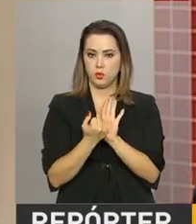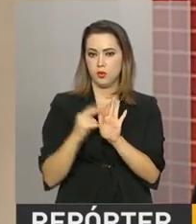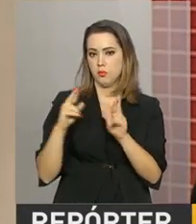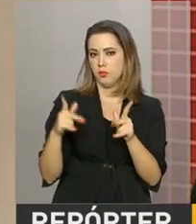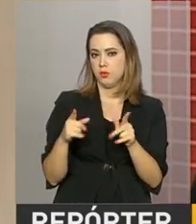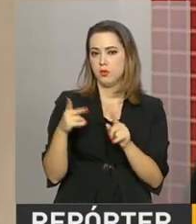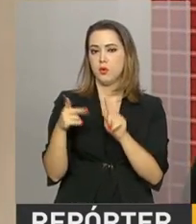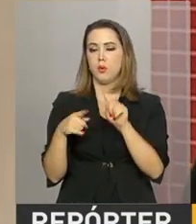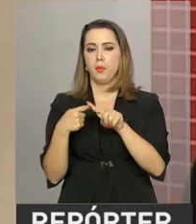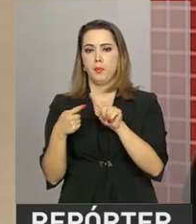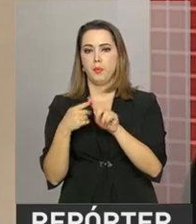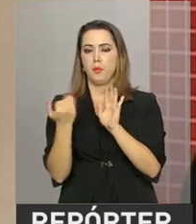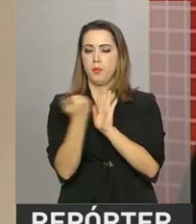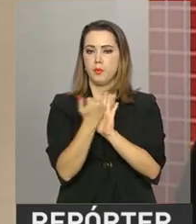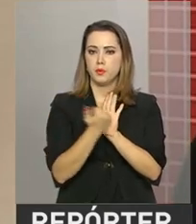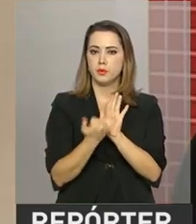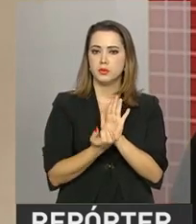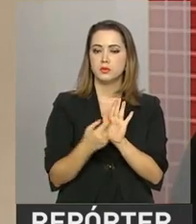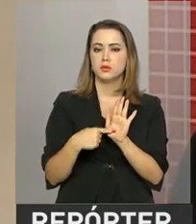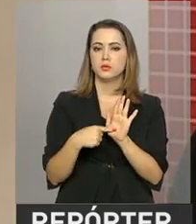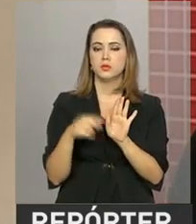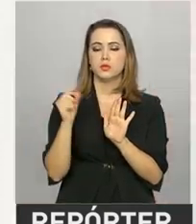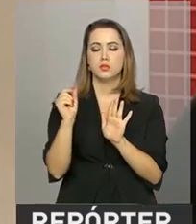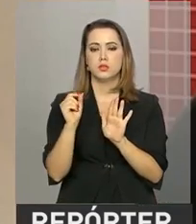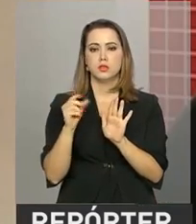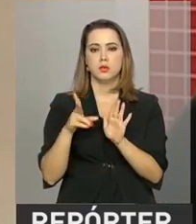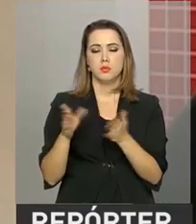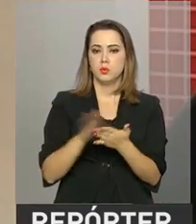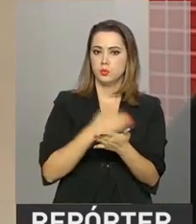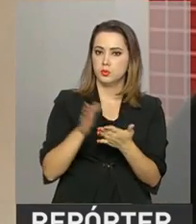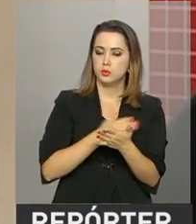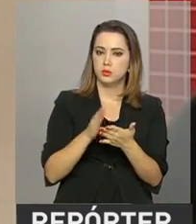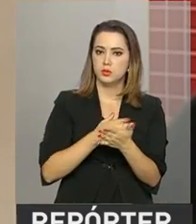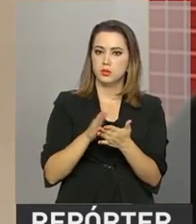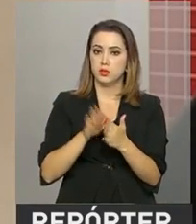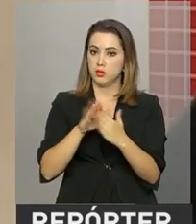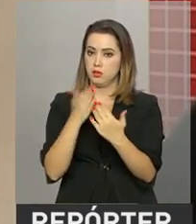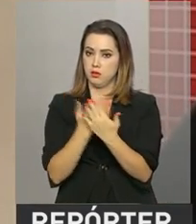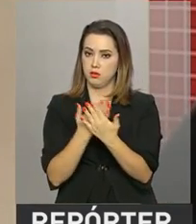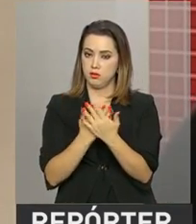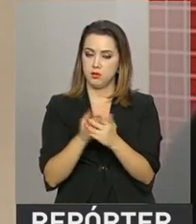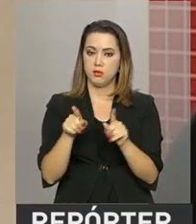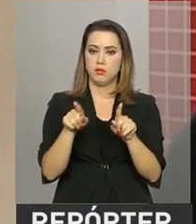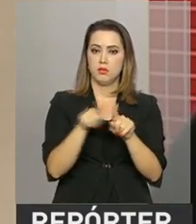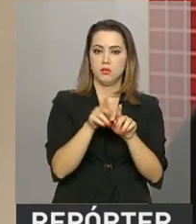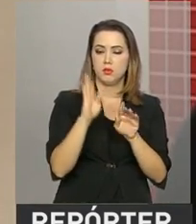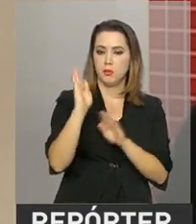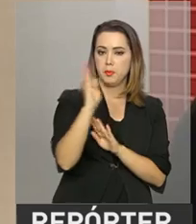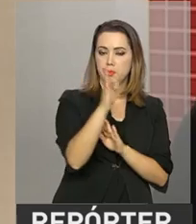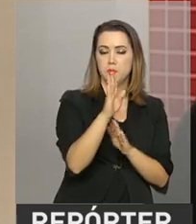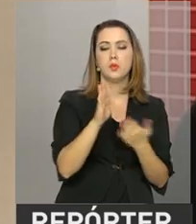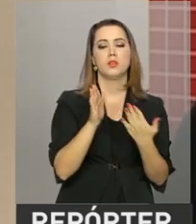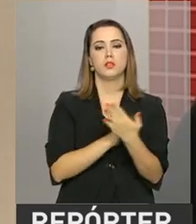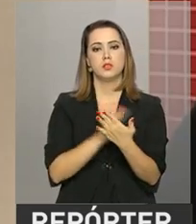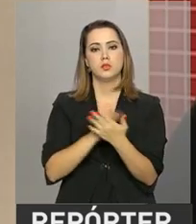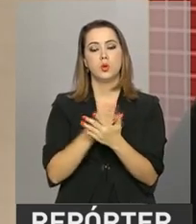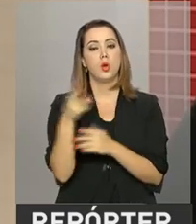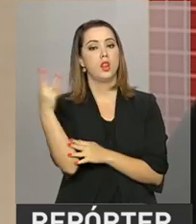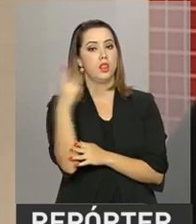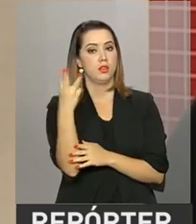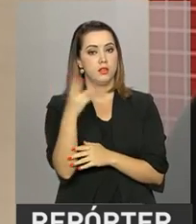do Livro Didático e o Programa Nacional Biblioteca da Escola. Eles recebem esse material e trabalham com eles durante 3 anos. Em cada